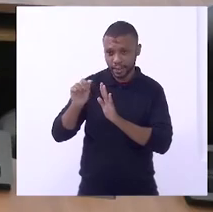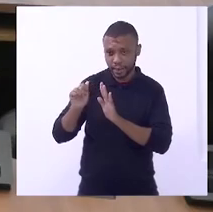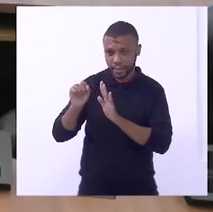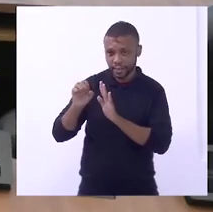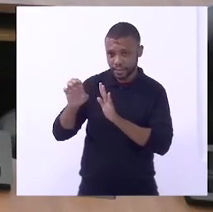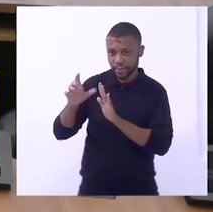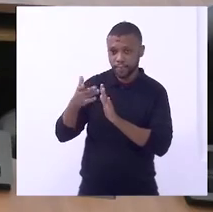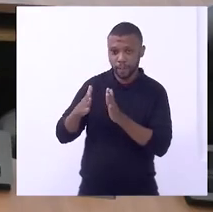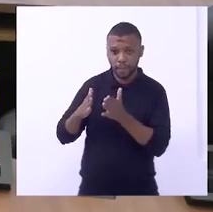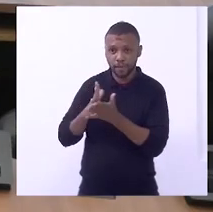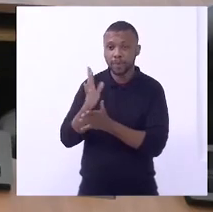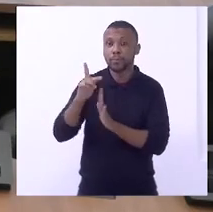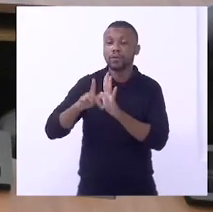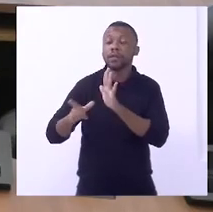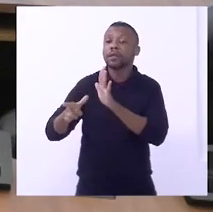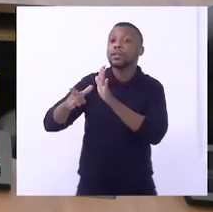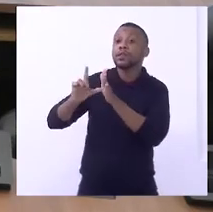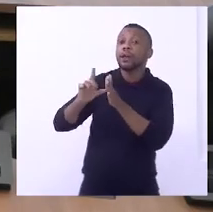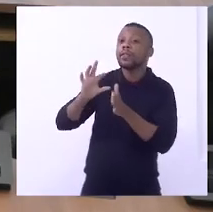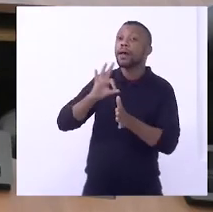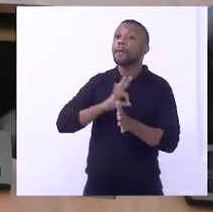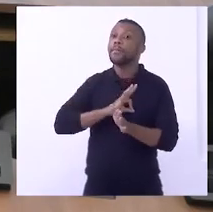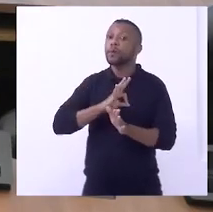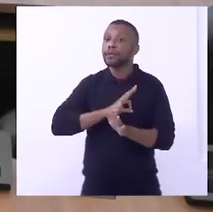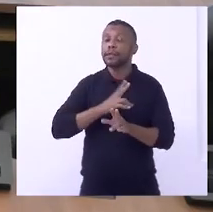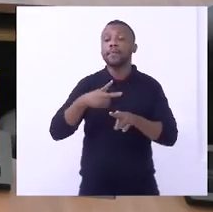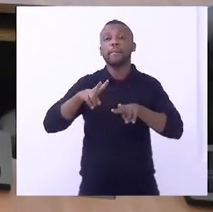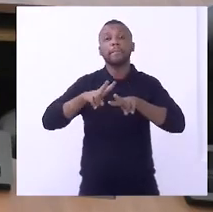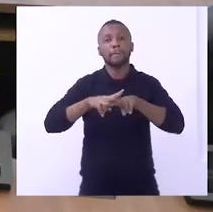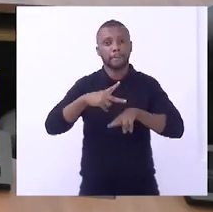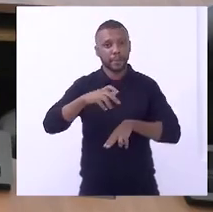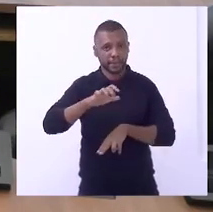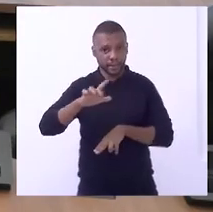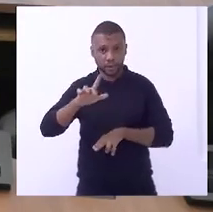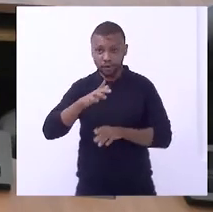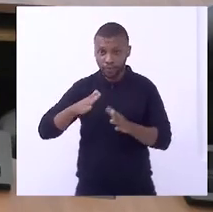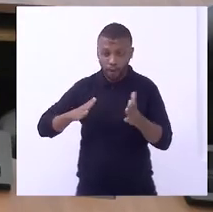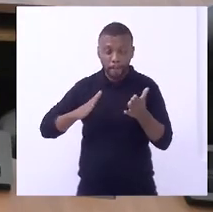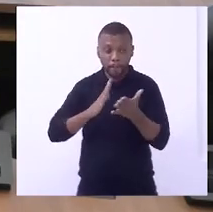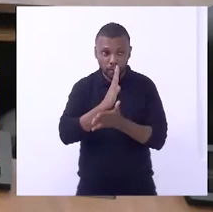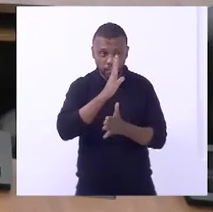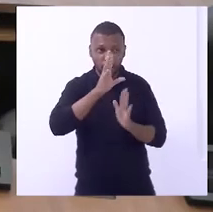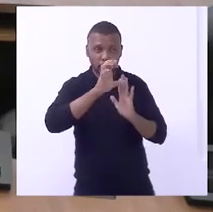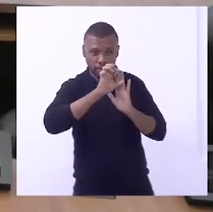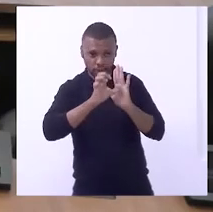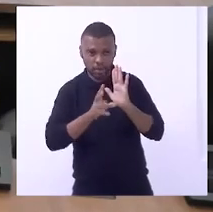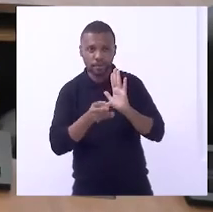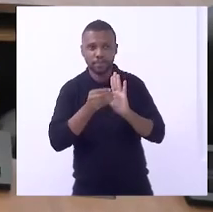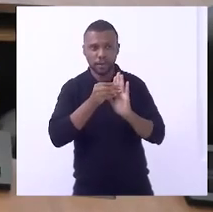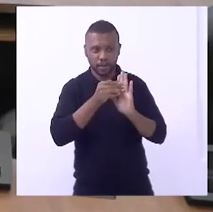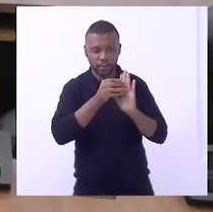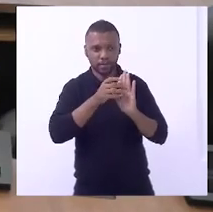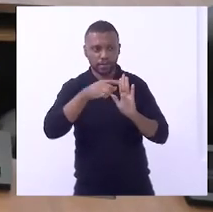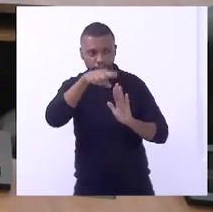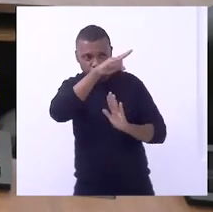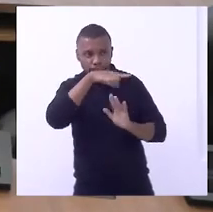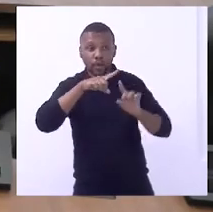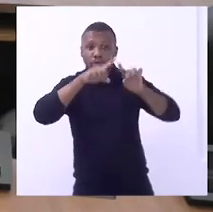com o projeto... Projeto anterior, né? Da Polícia Penal. Isso. Pessoal, foi aprovada a emenda, tá? Pessoal do